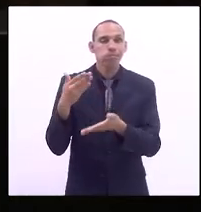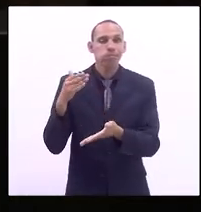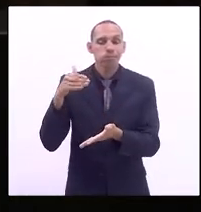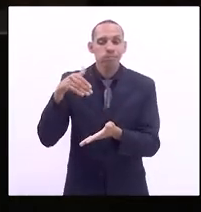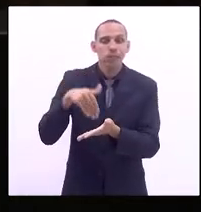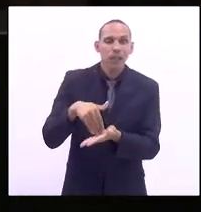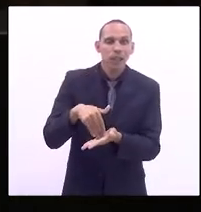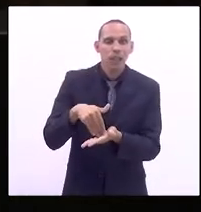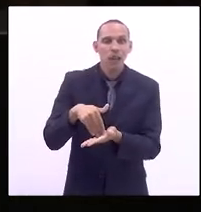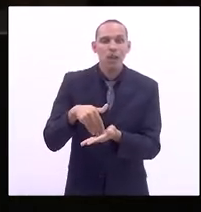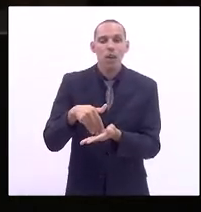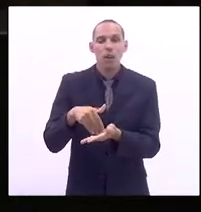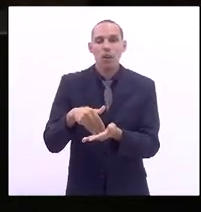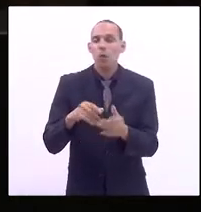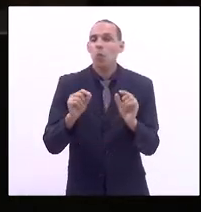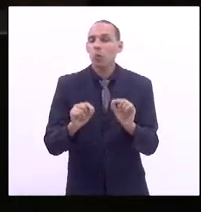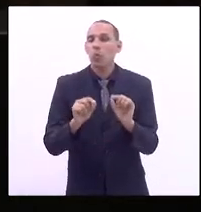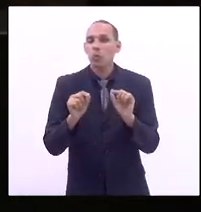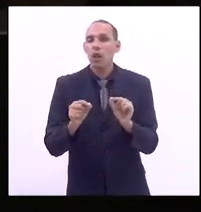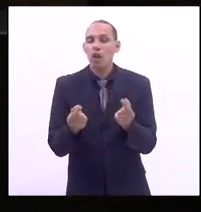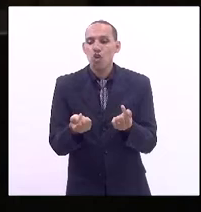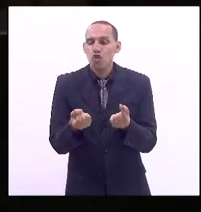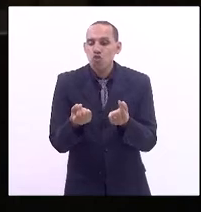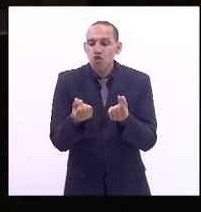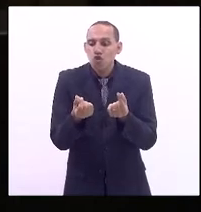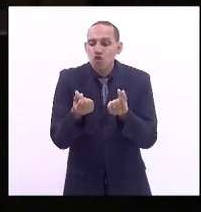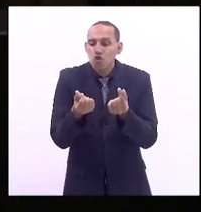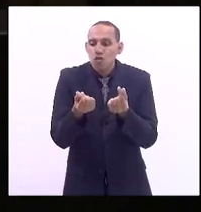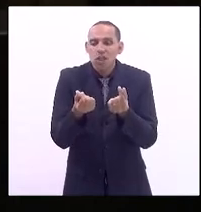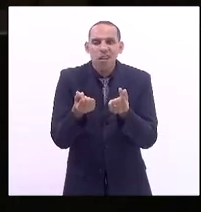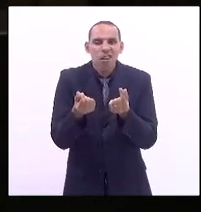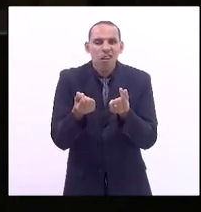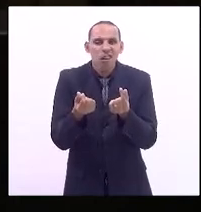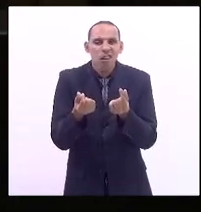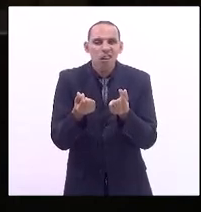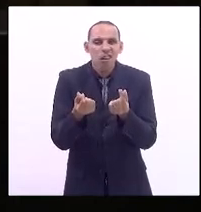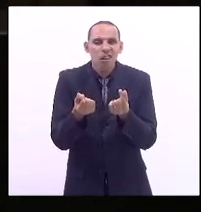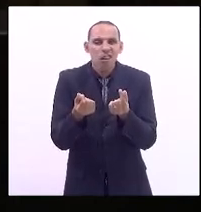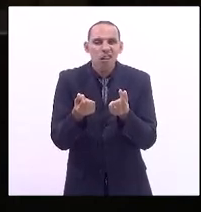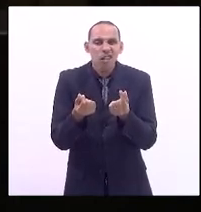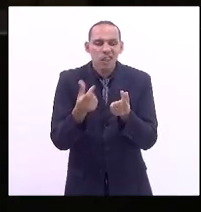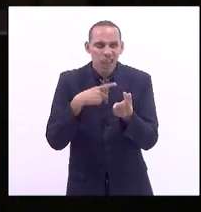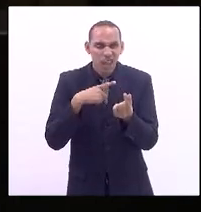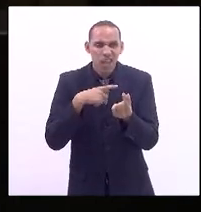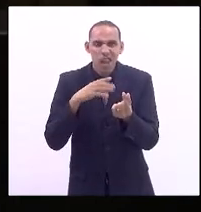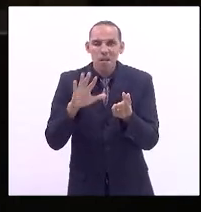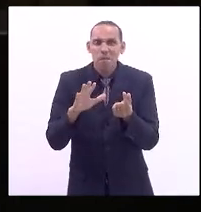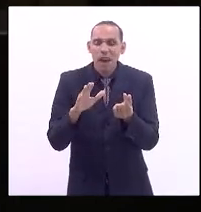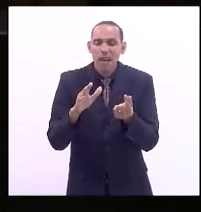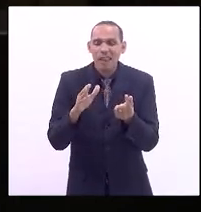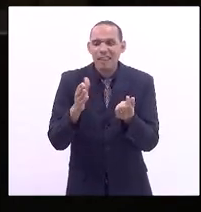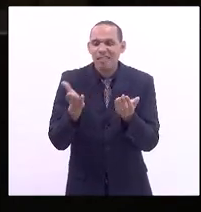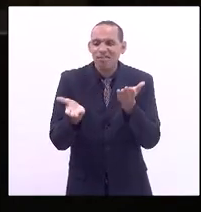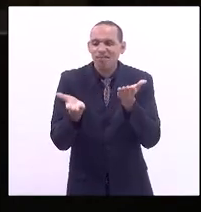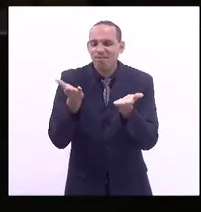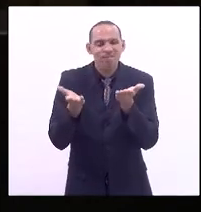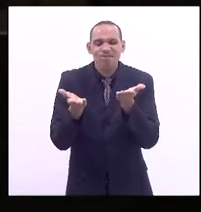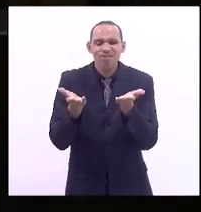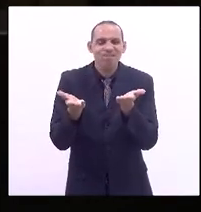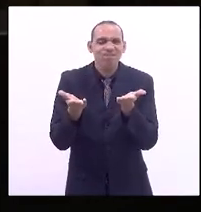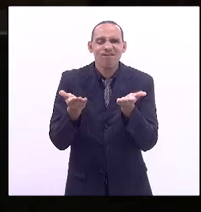Onde há não não há o rendimento ou rendimento que existe não compensa mais